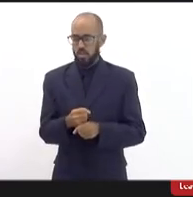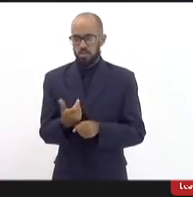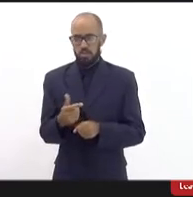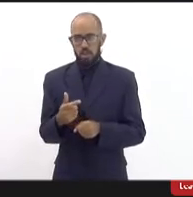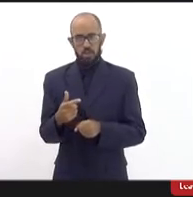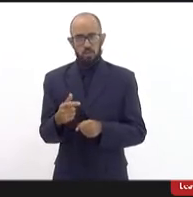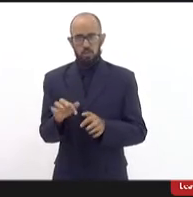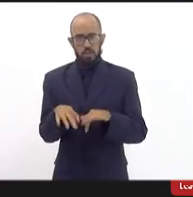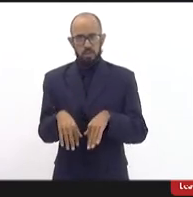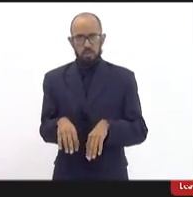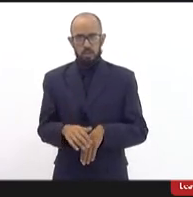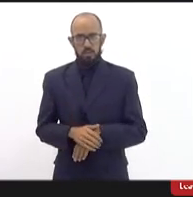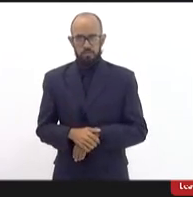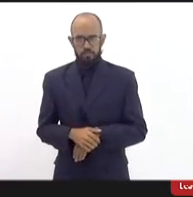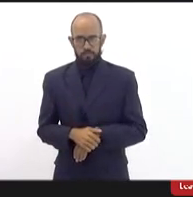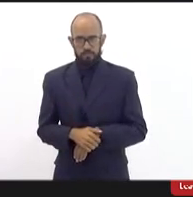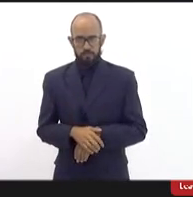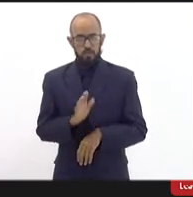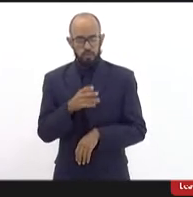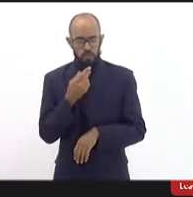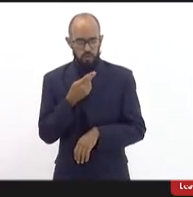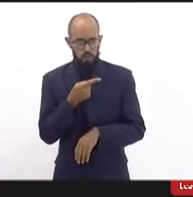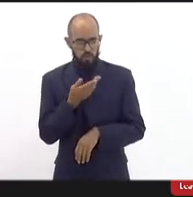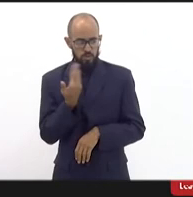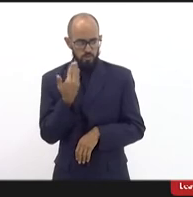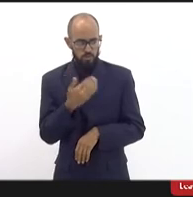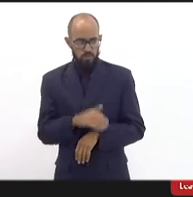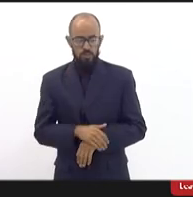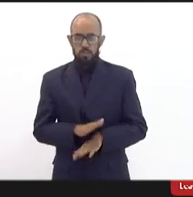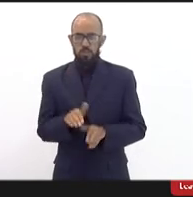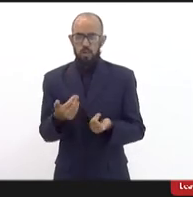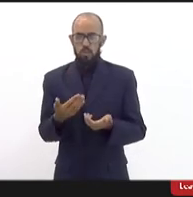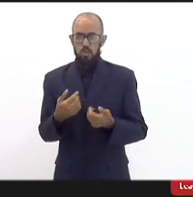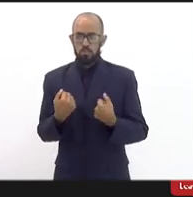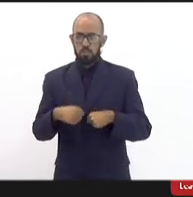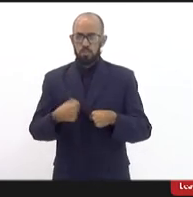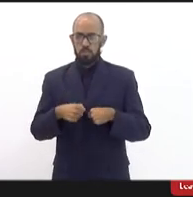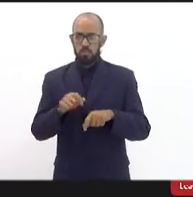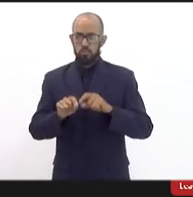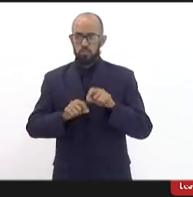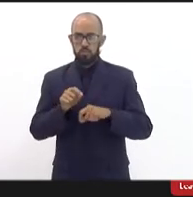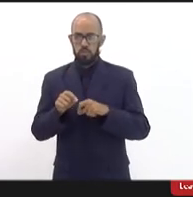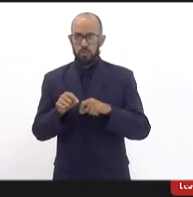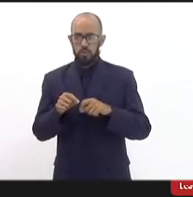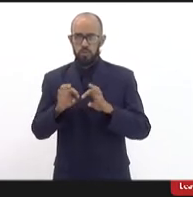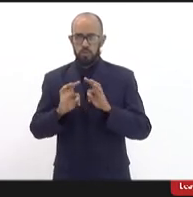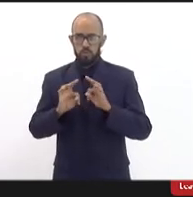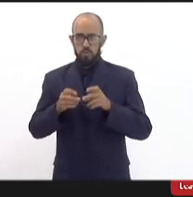já foi falado aqui diversas vezes. Então, é necessário que nós tenhamos todas